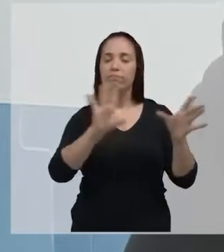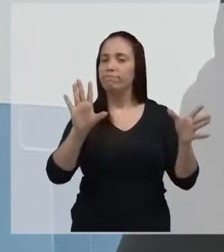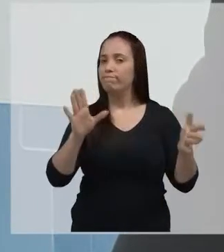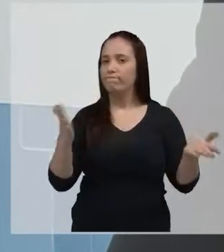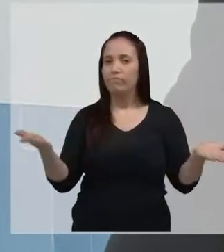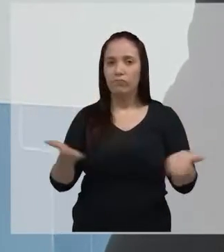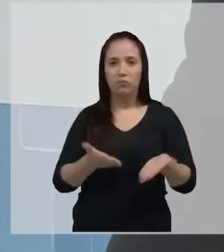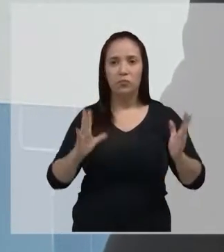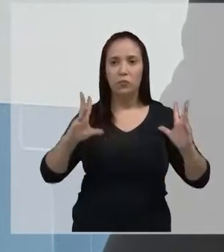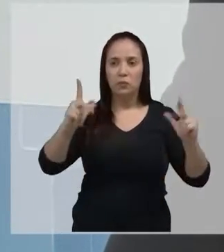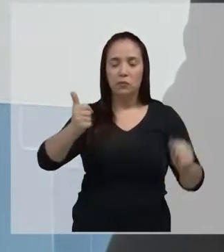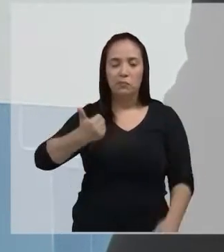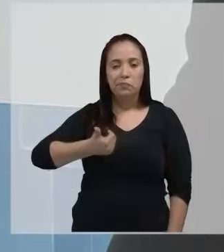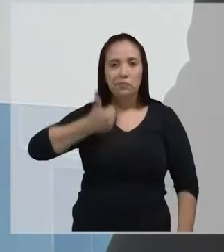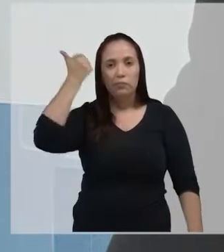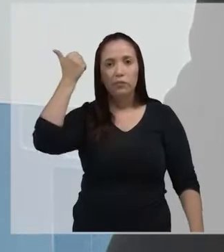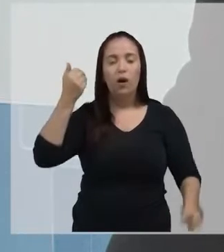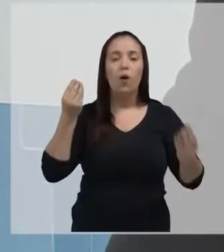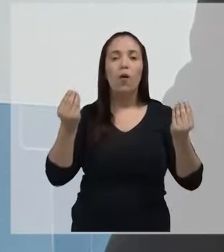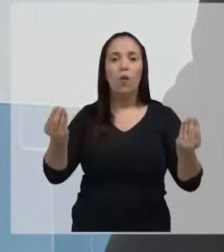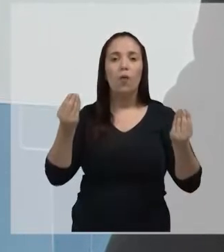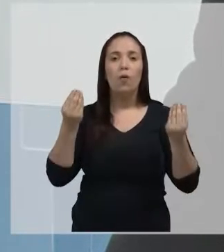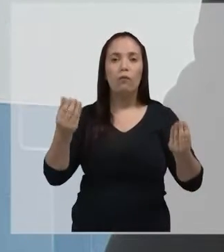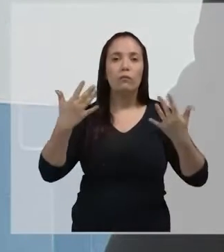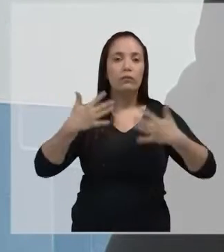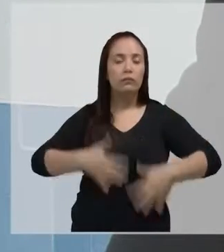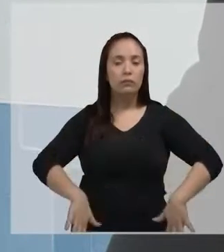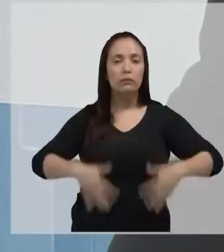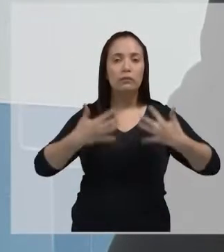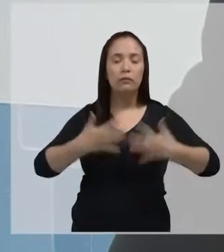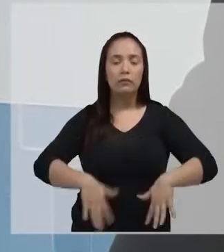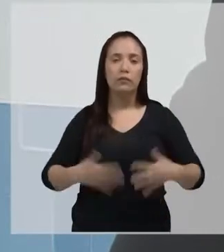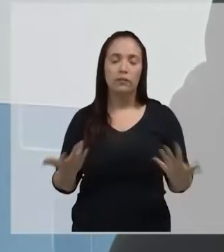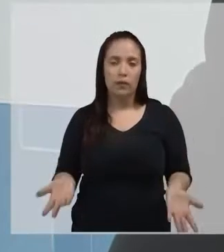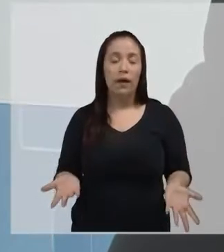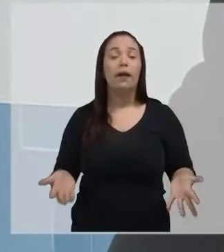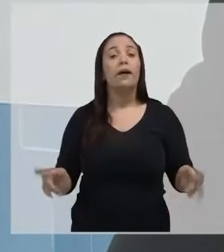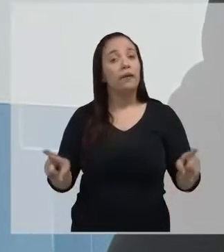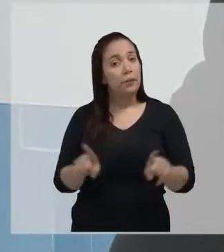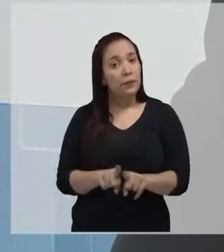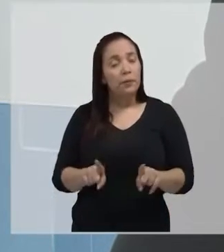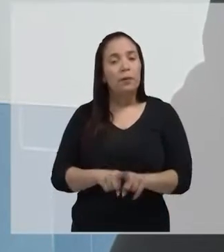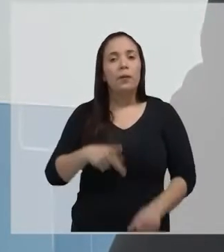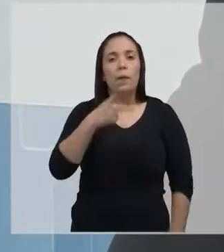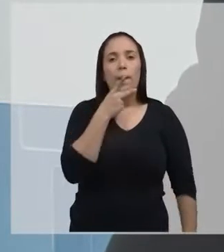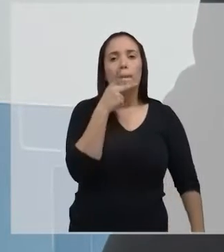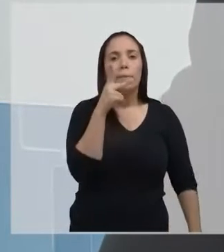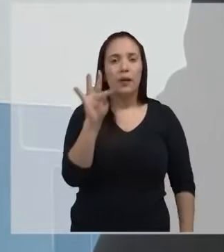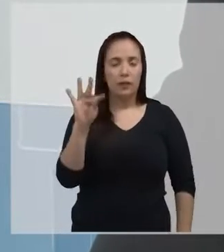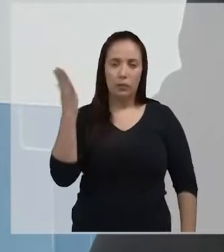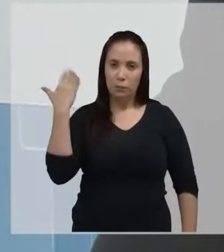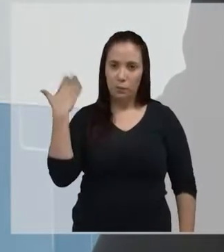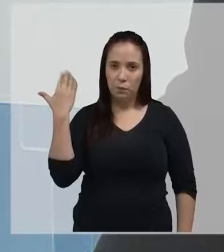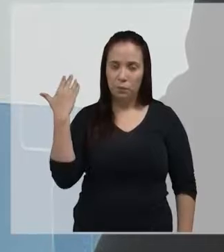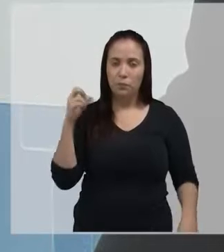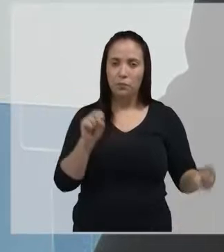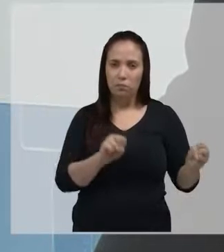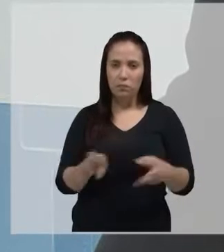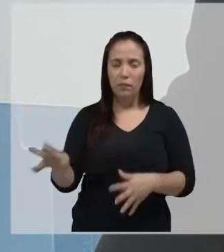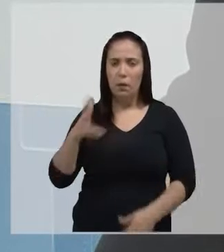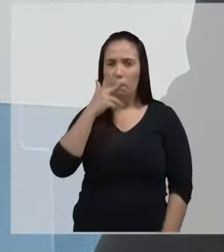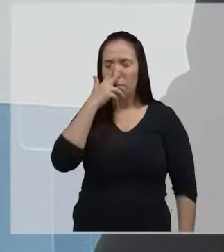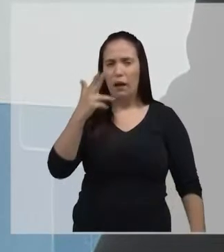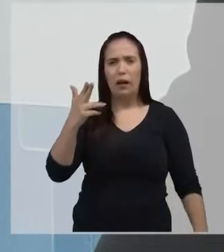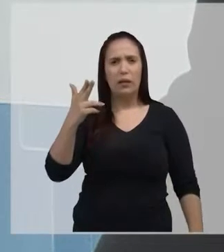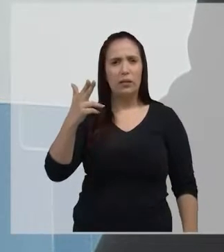de mudança, perdido totalmente, sem saber para onde é que vai. E mesmo assim, o PT na última semana, ele foi de uma